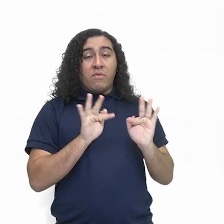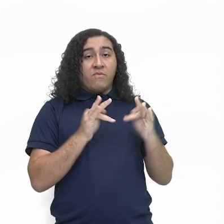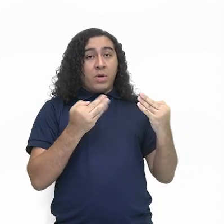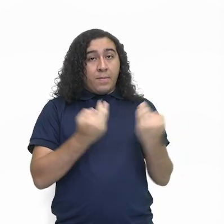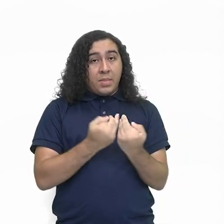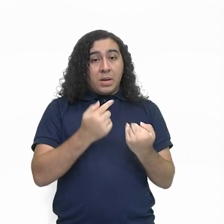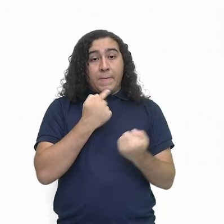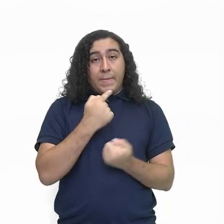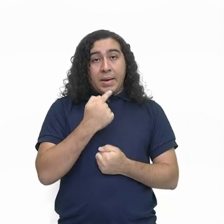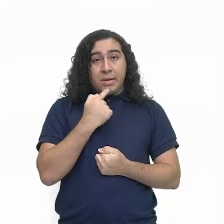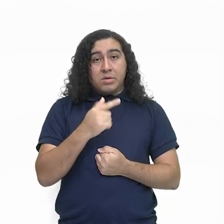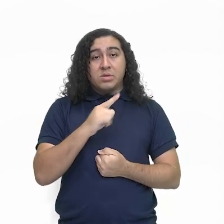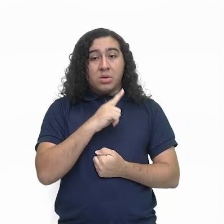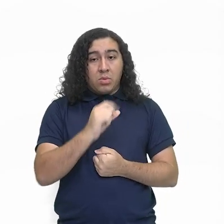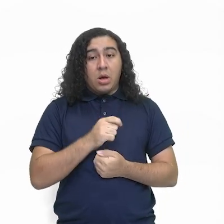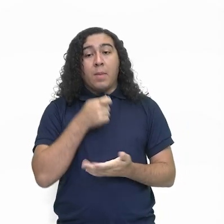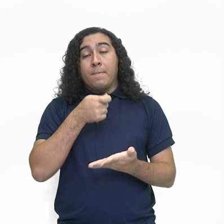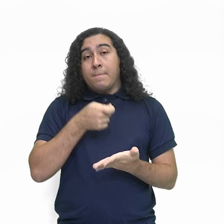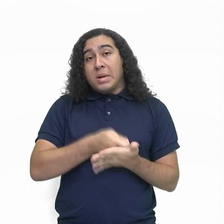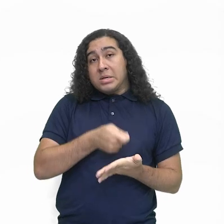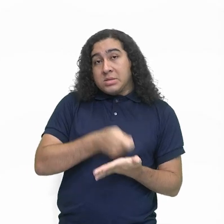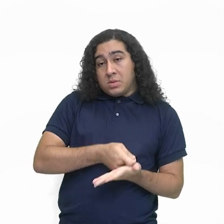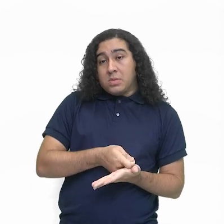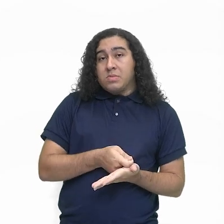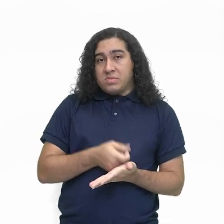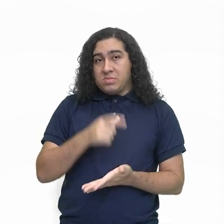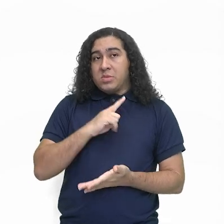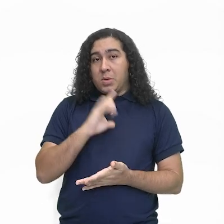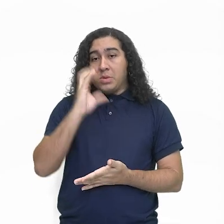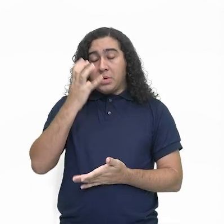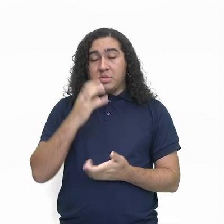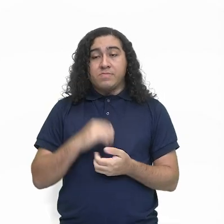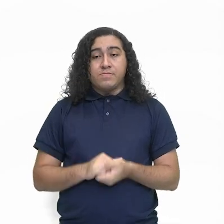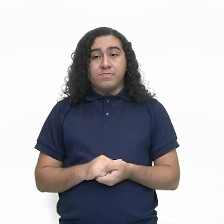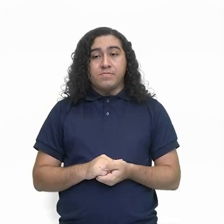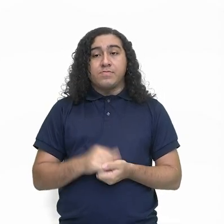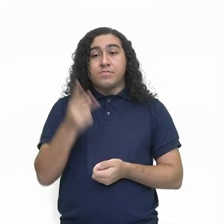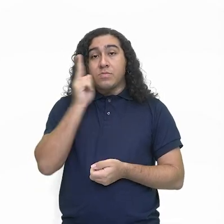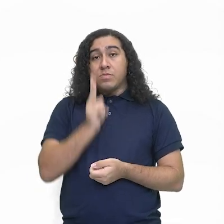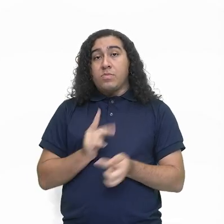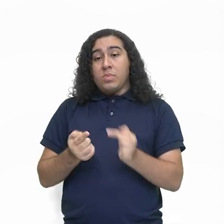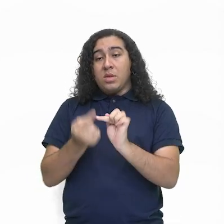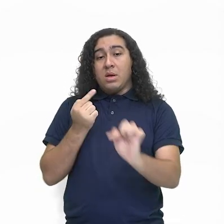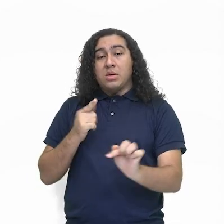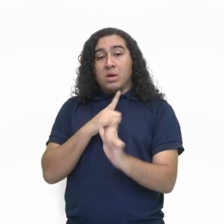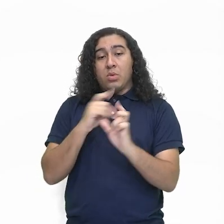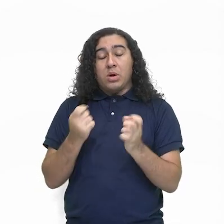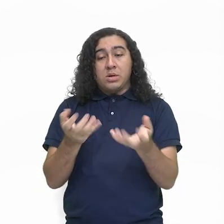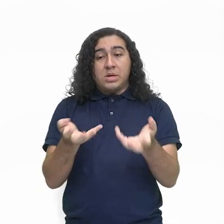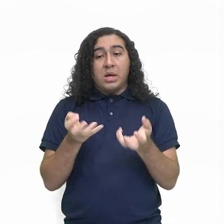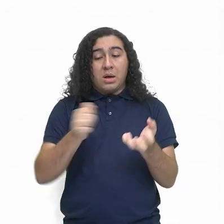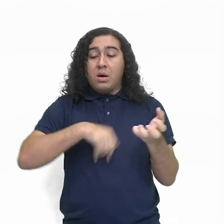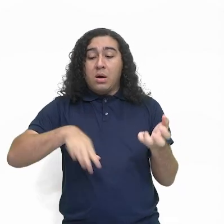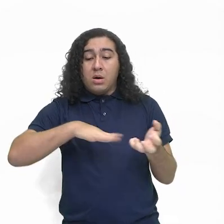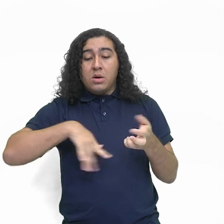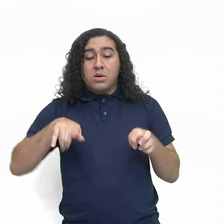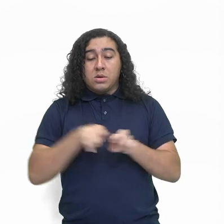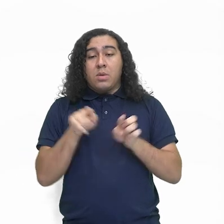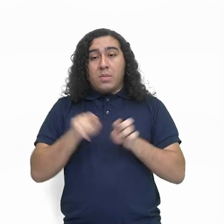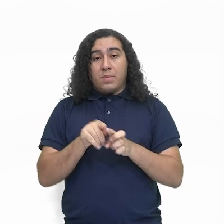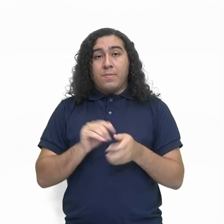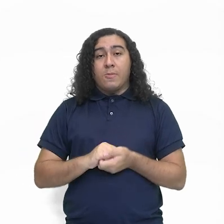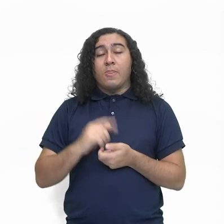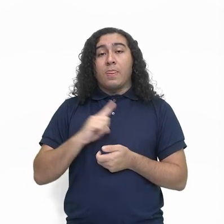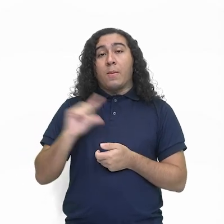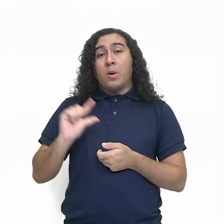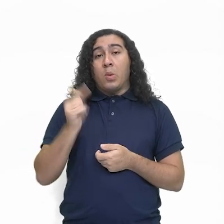botar pressão. A gente está falando de maneira histórica aqui no Brasil, né? Ele vai botando pressão mesmo para pegar aquela área ali. E ainda tem uma